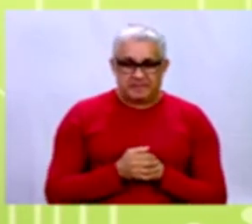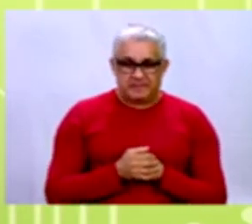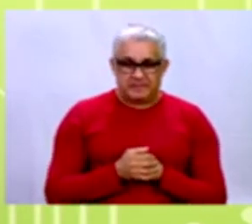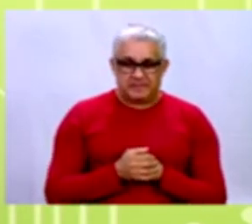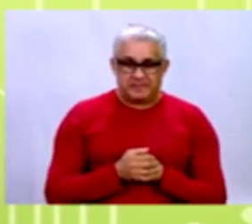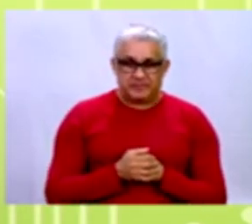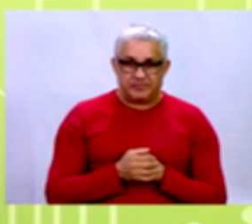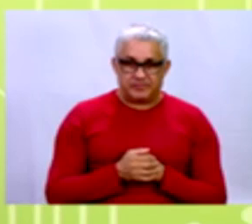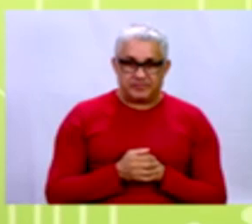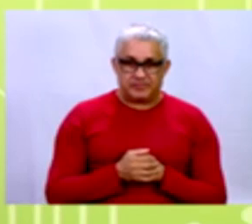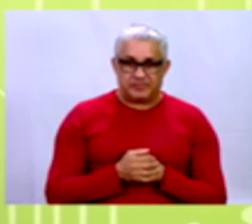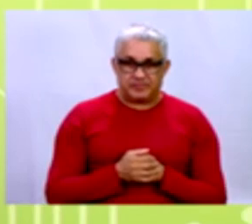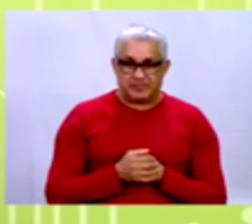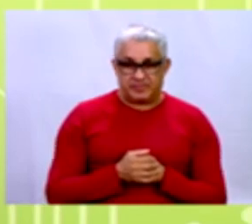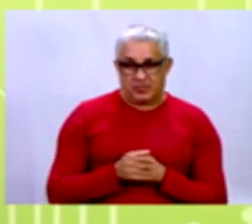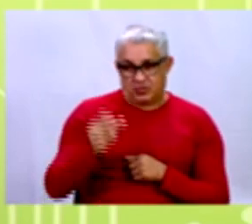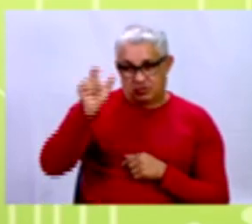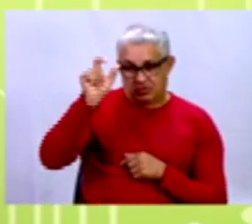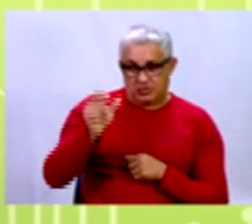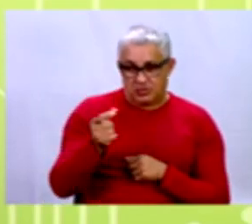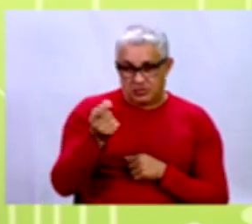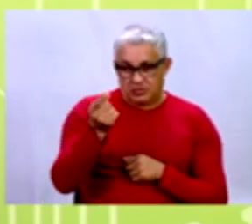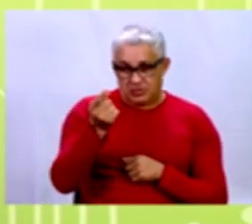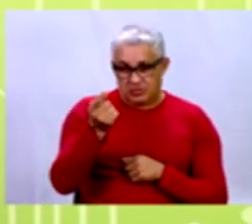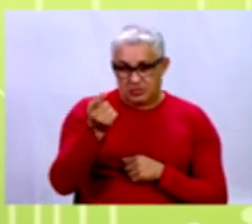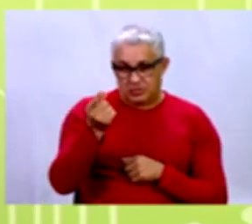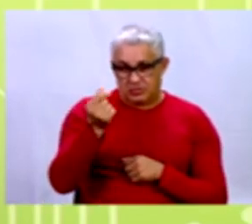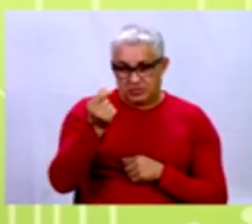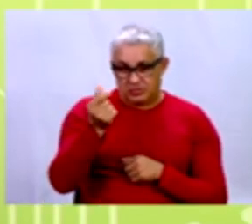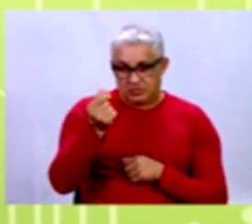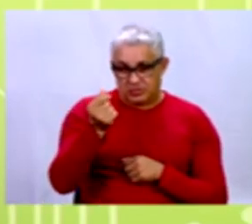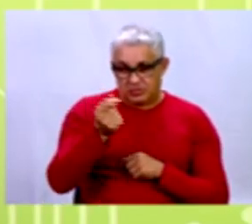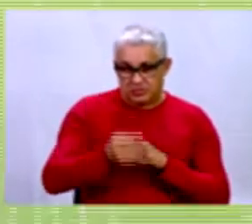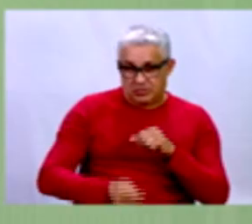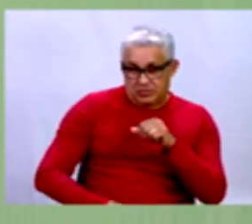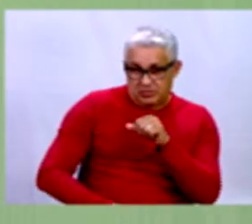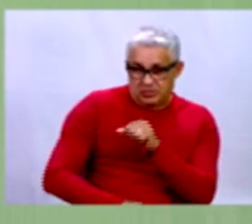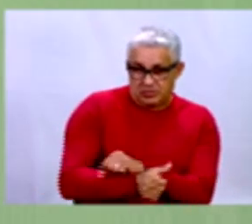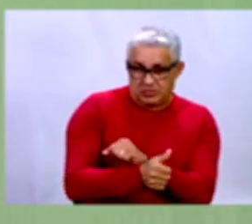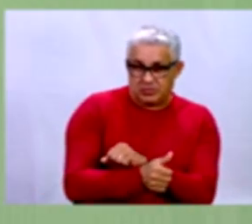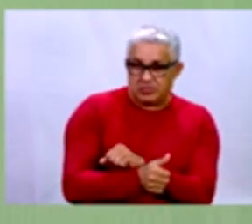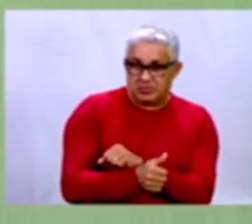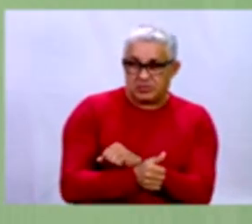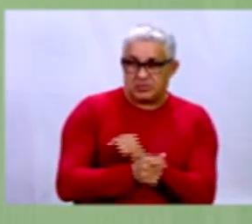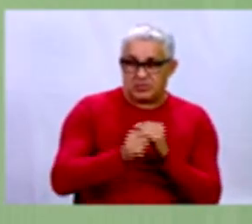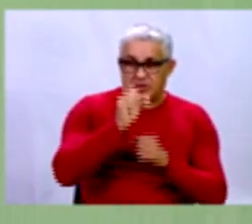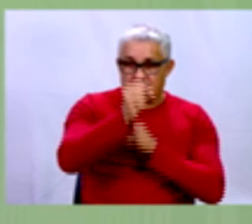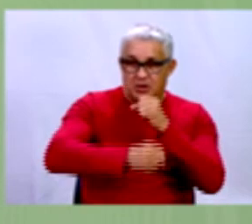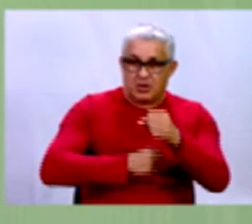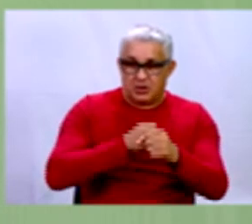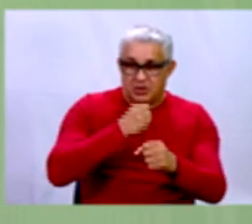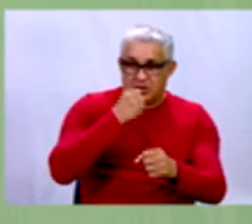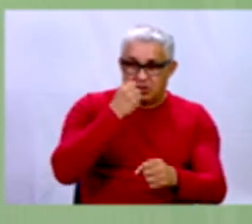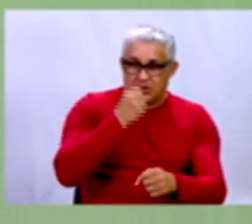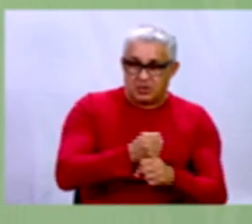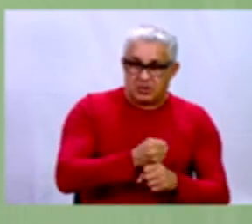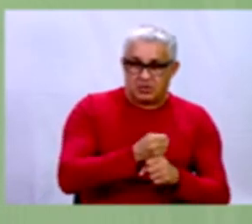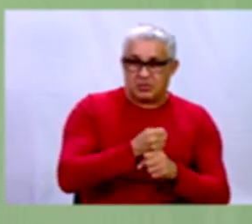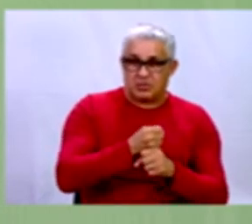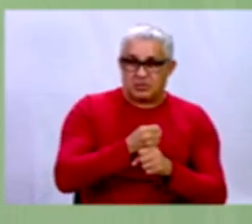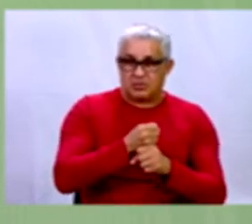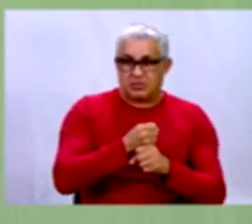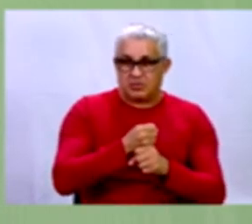Um investidor efetuou 4 depósitos anuais de R$ 8.000. em determinado fundo de